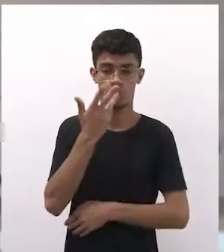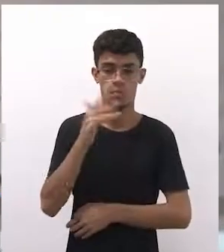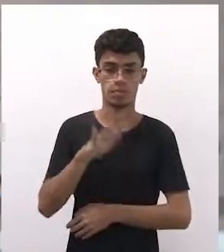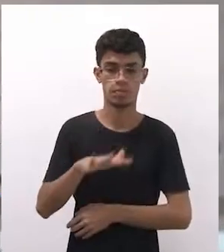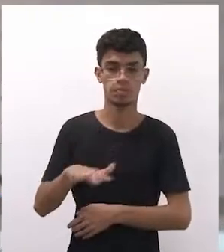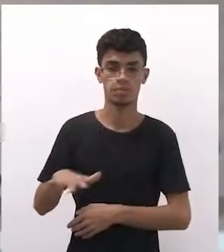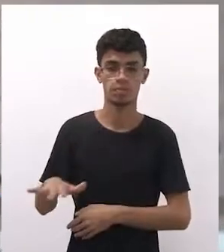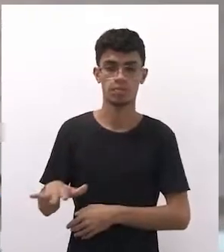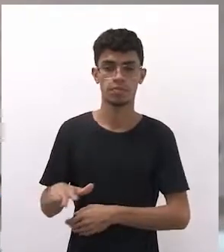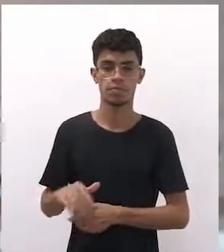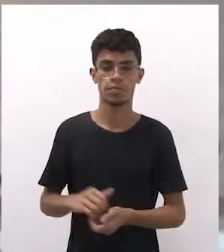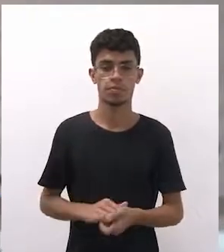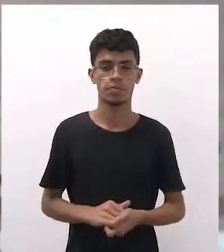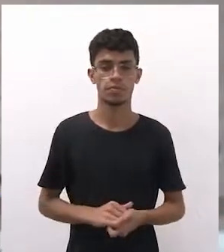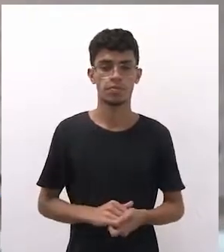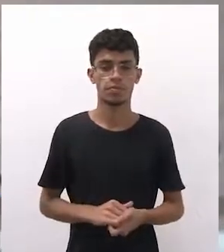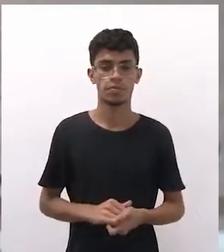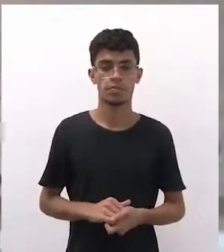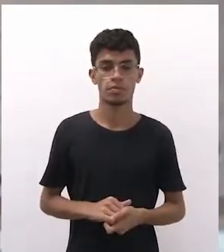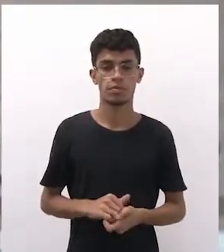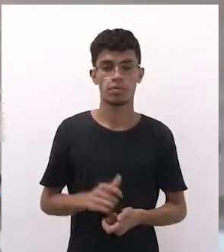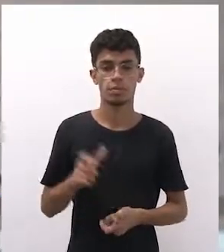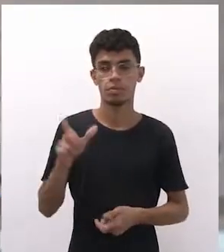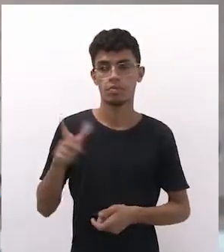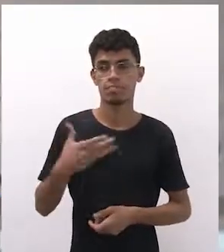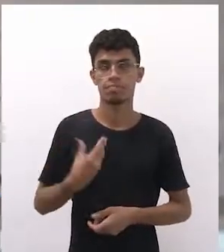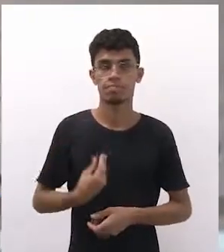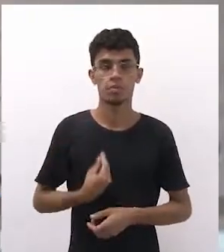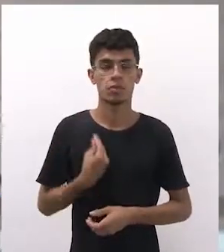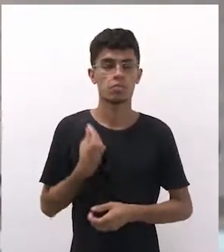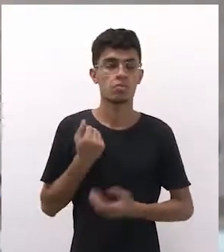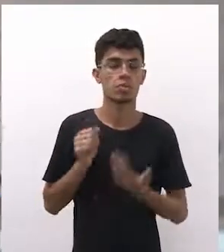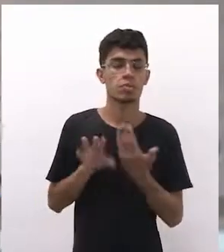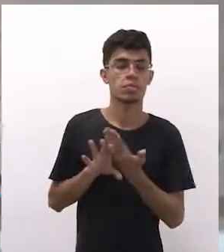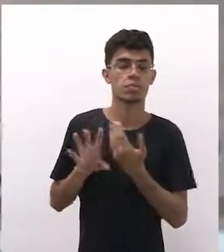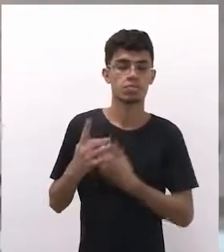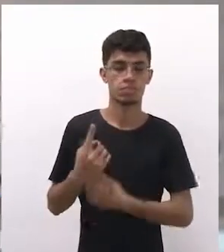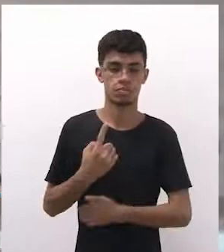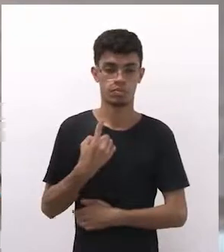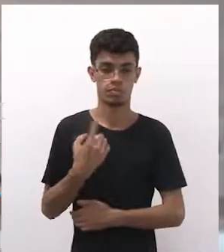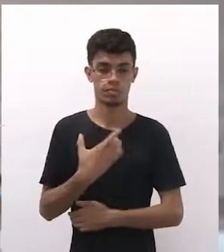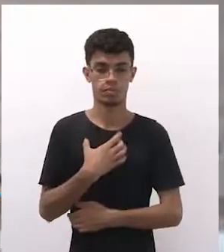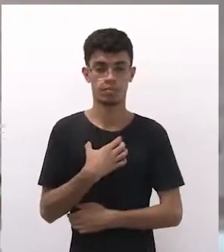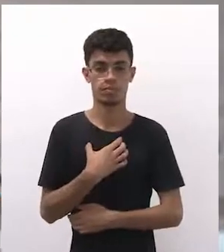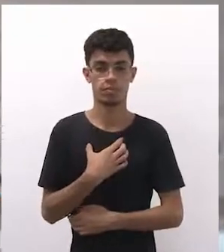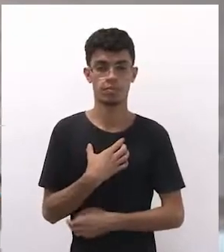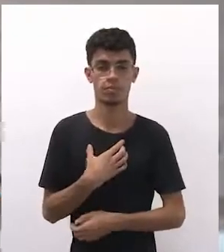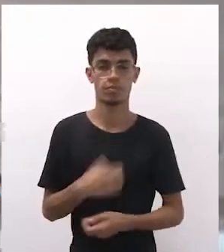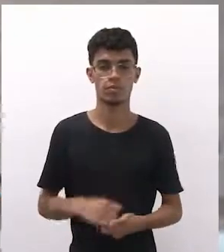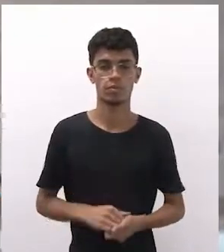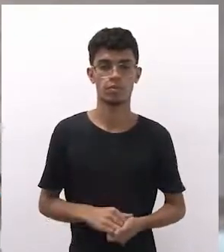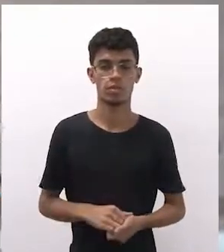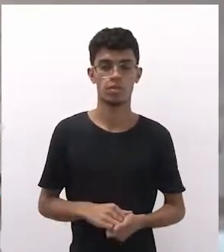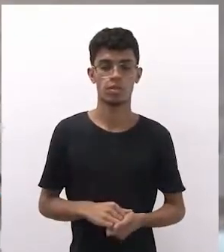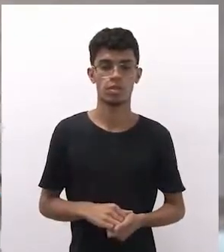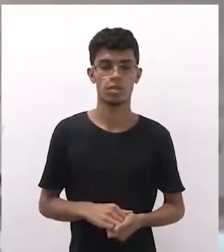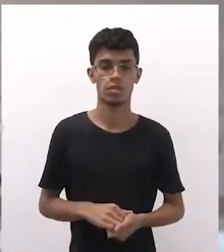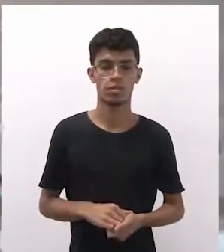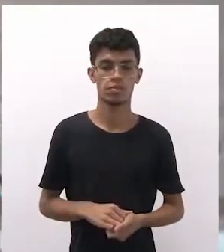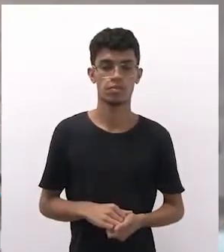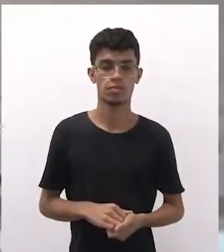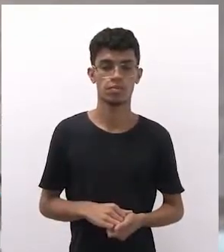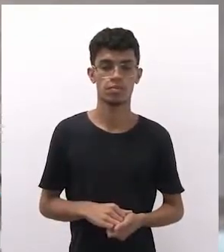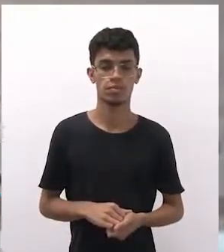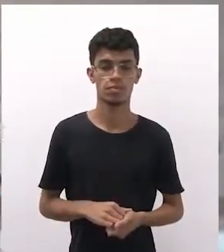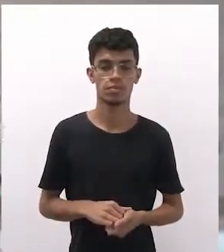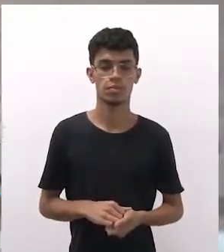criança, ela fica em uma situação de muito isolamento. E aí a denúncia, porque o fato